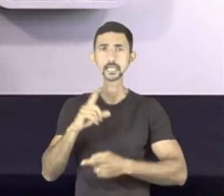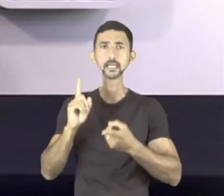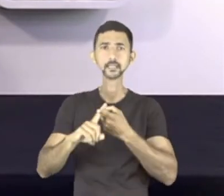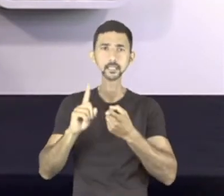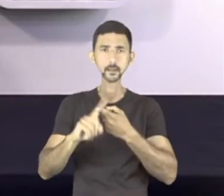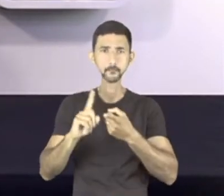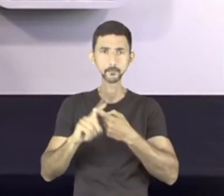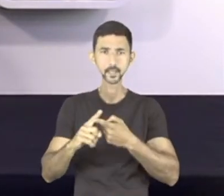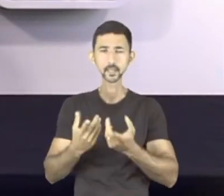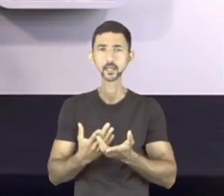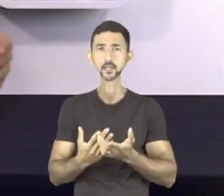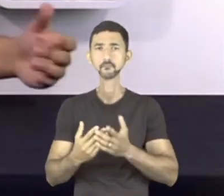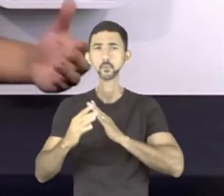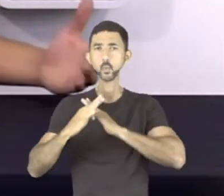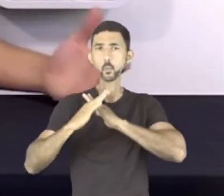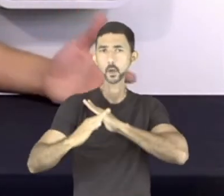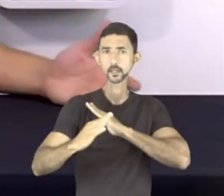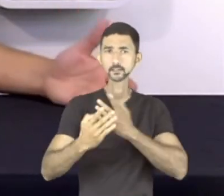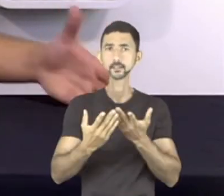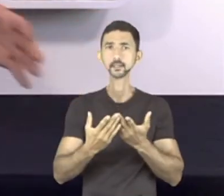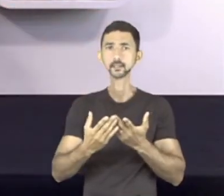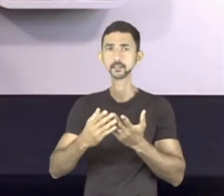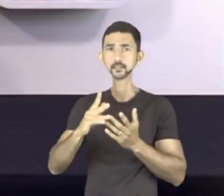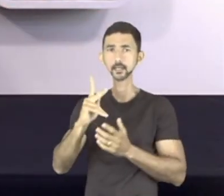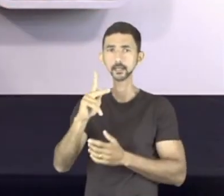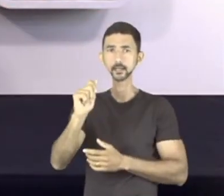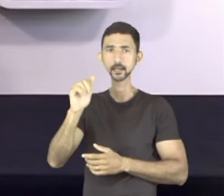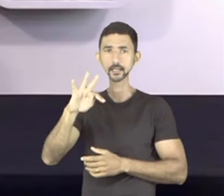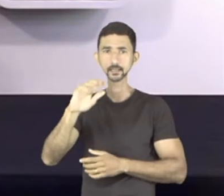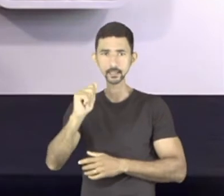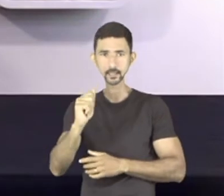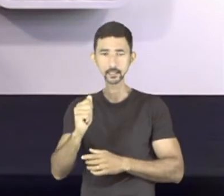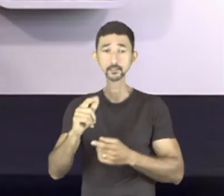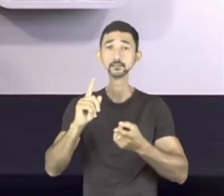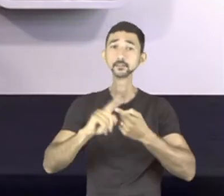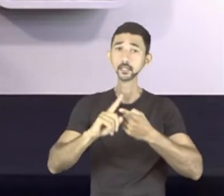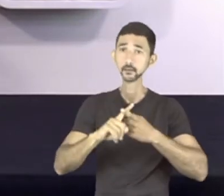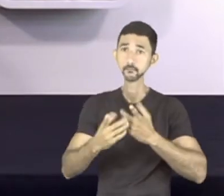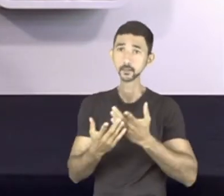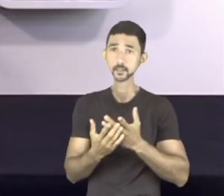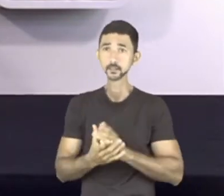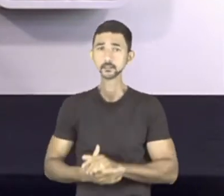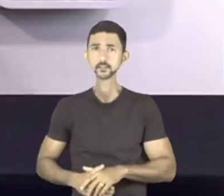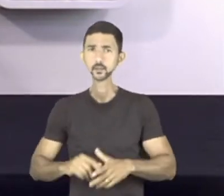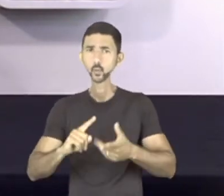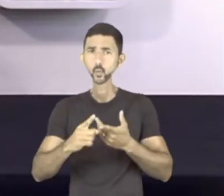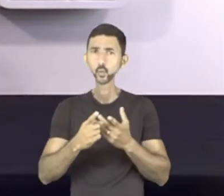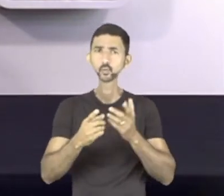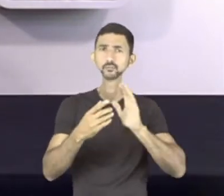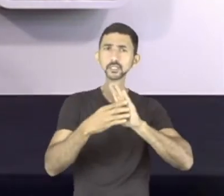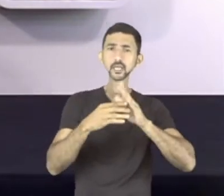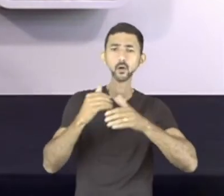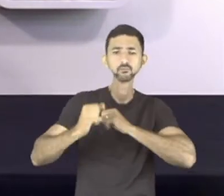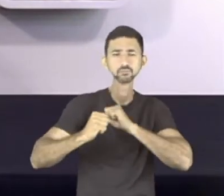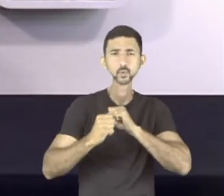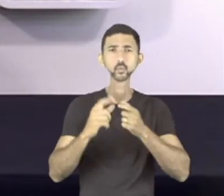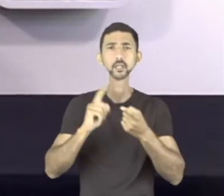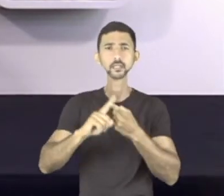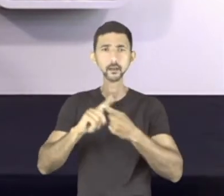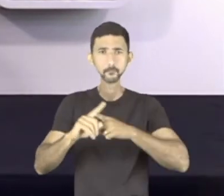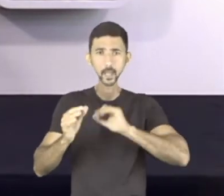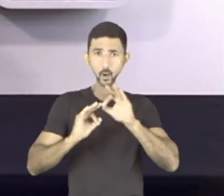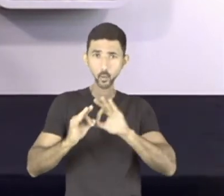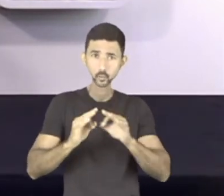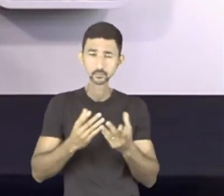também, assim como no Karatê existem os katas, o Taekwondo tem os tegukis ou os poncês. que